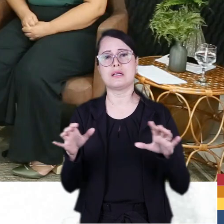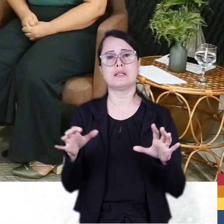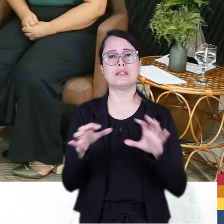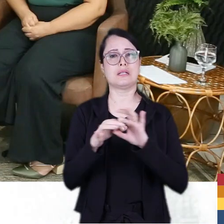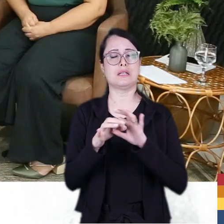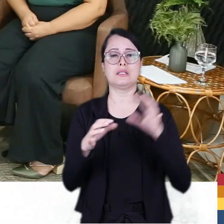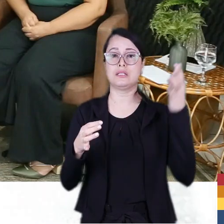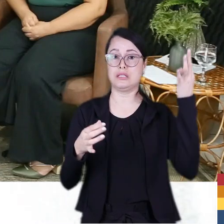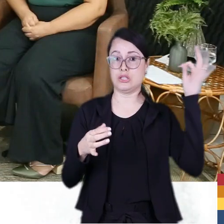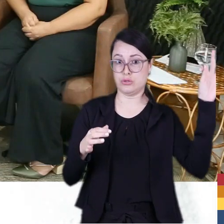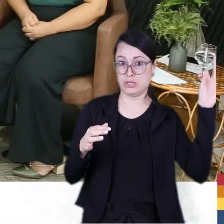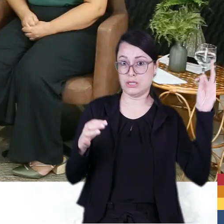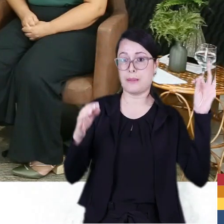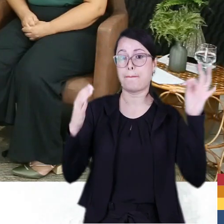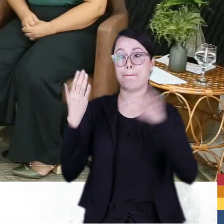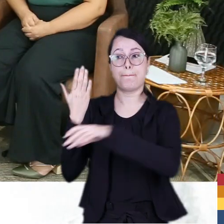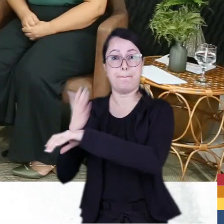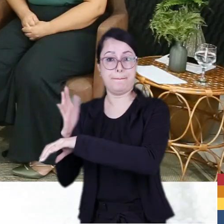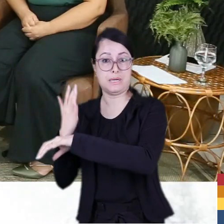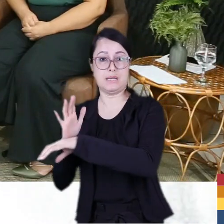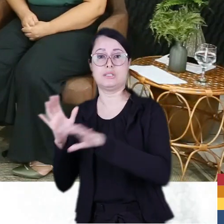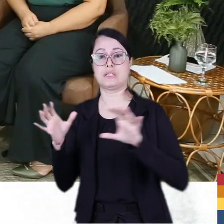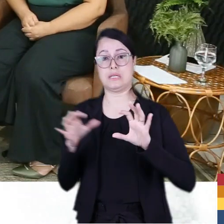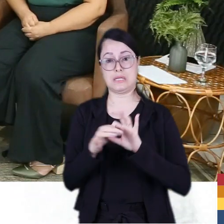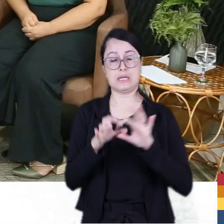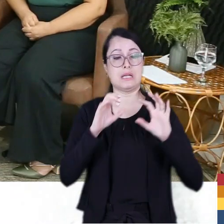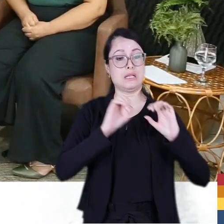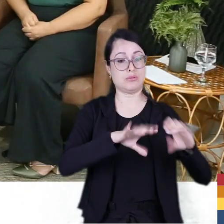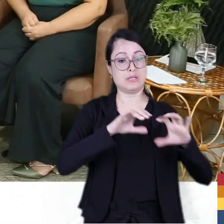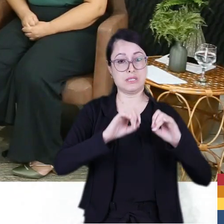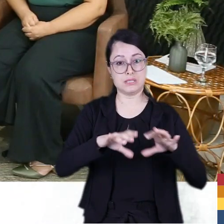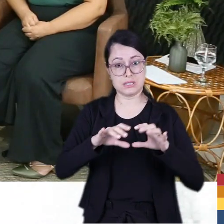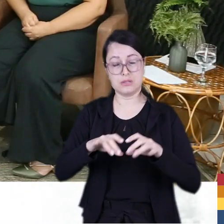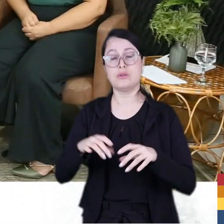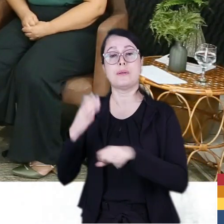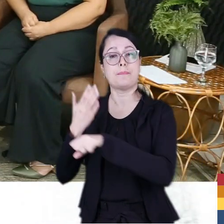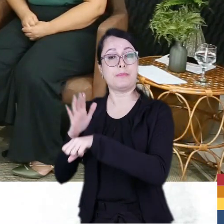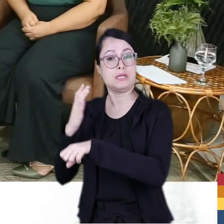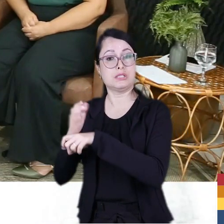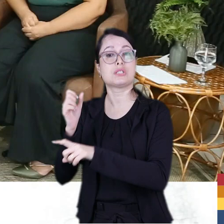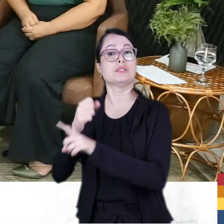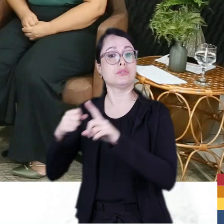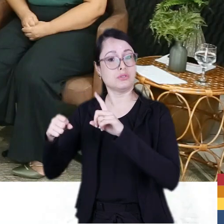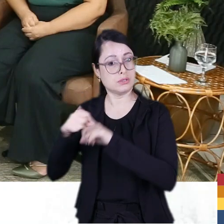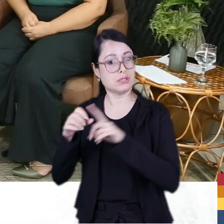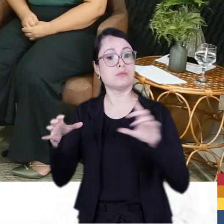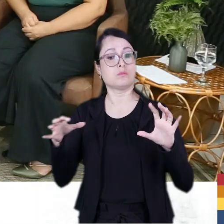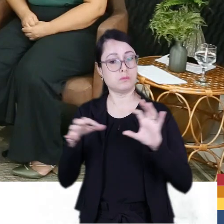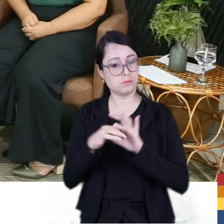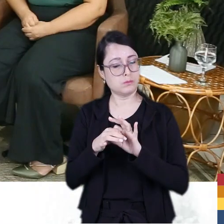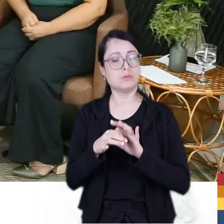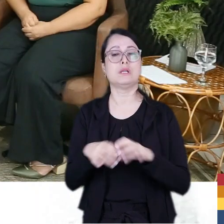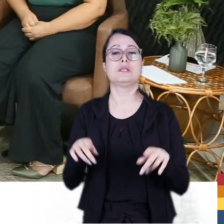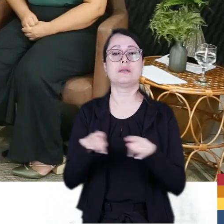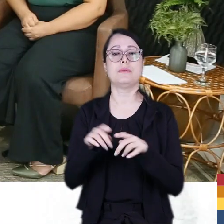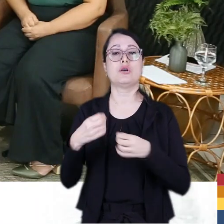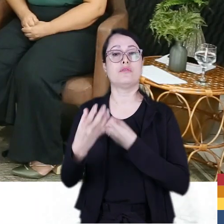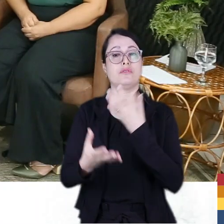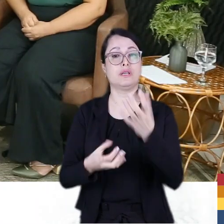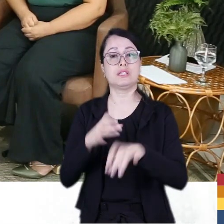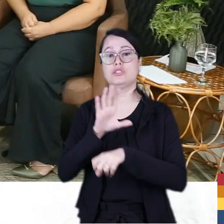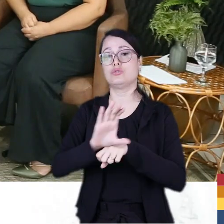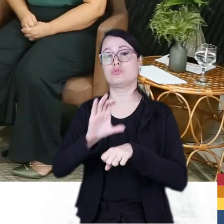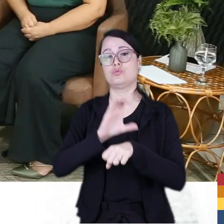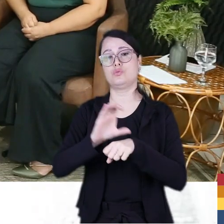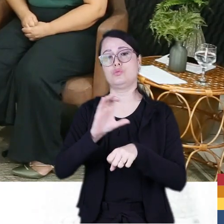curso a flexibilização na construção desses percursos formativos a indissociabilidade entre